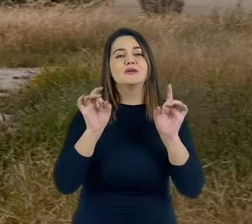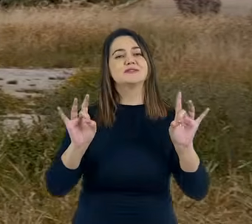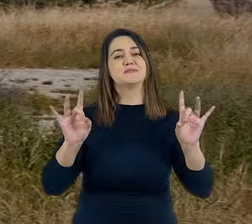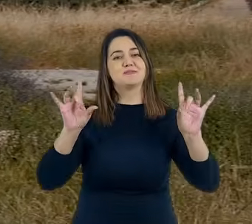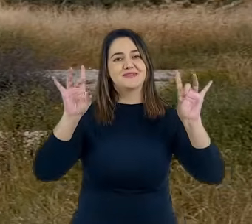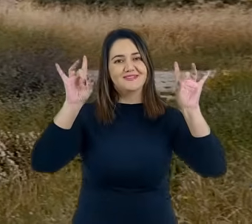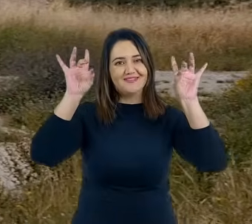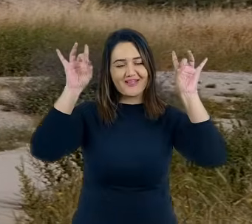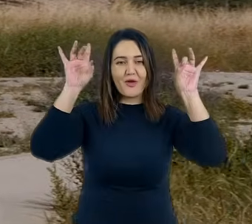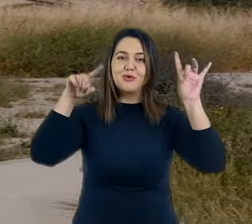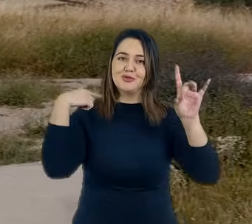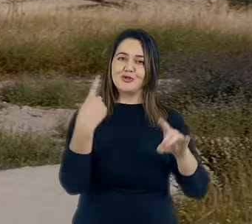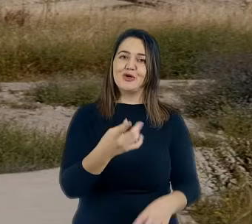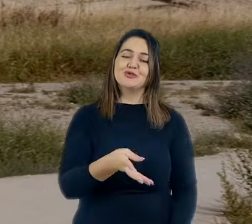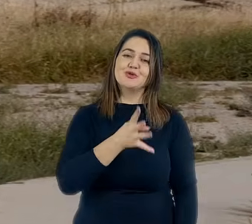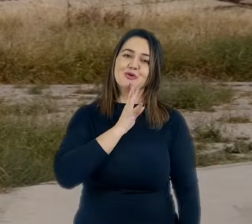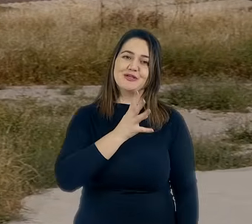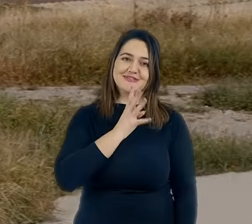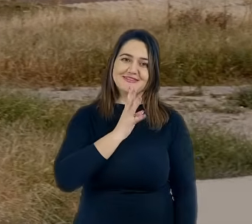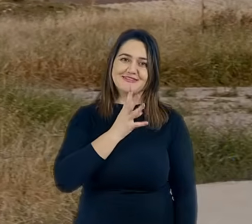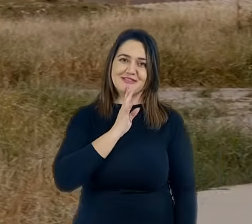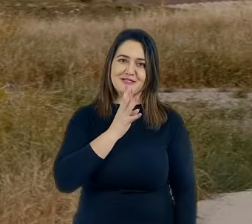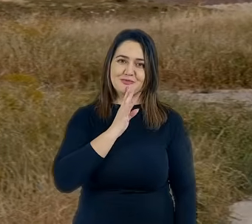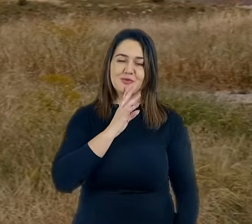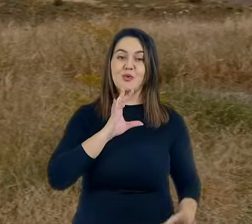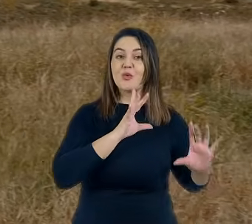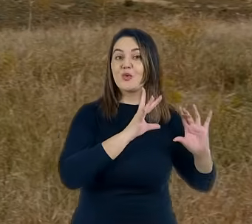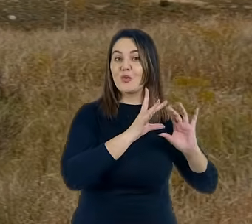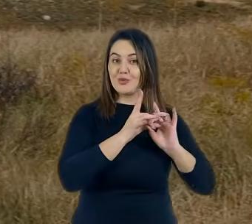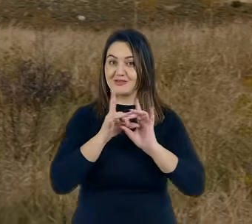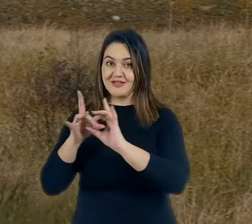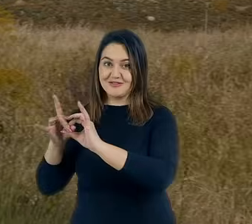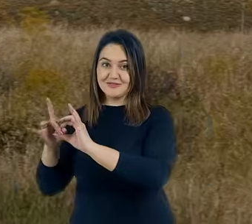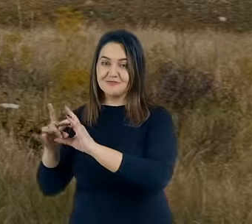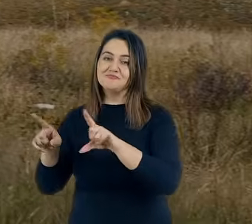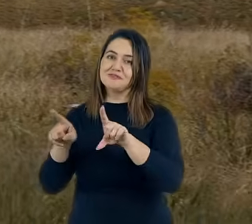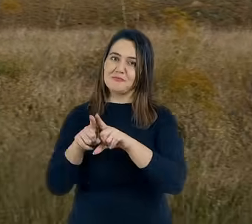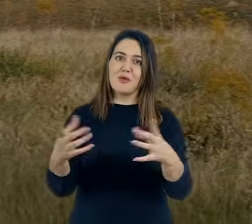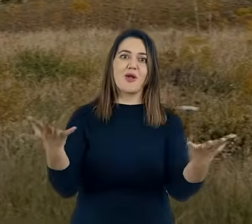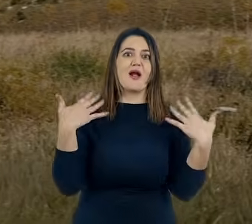todo especial quando nós conhecemos o contexto